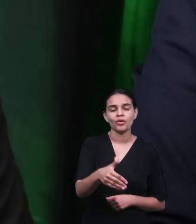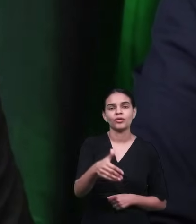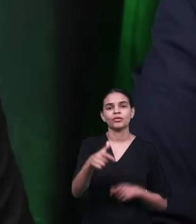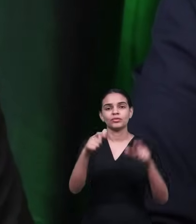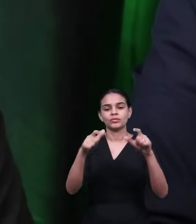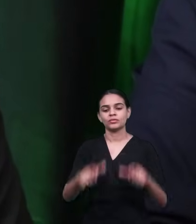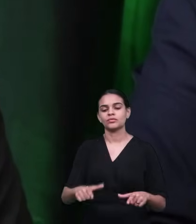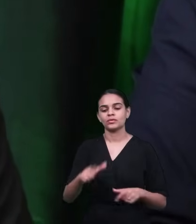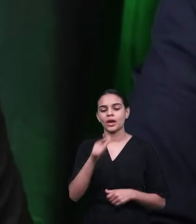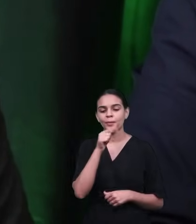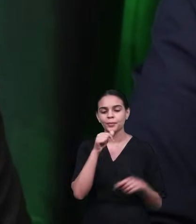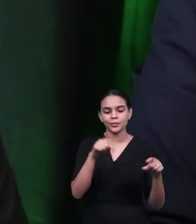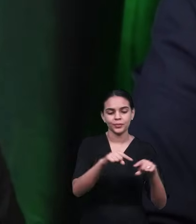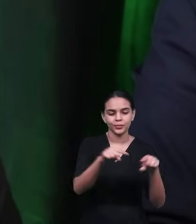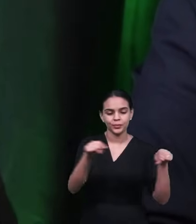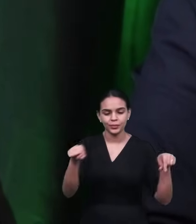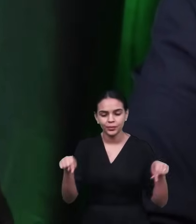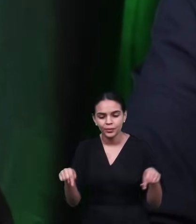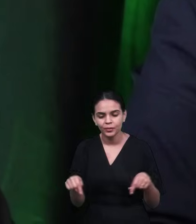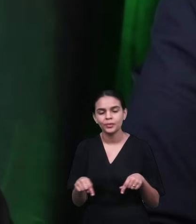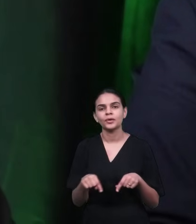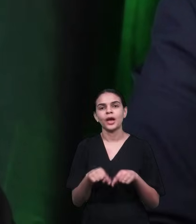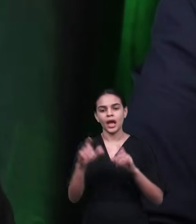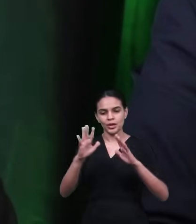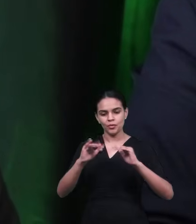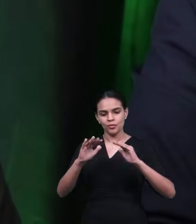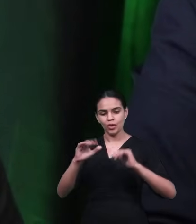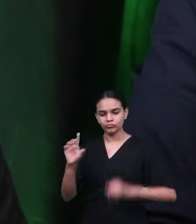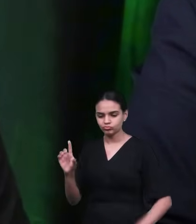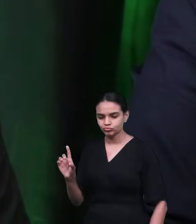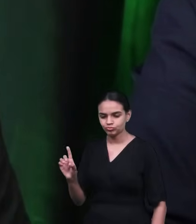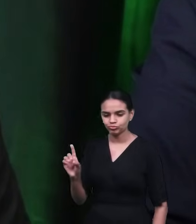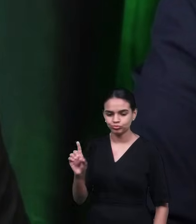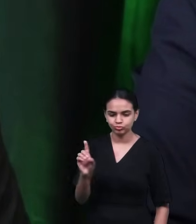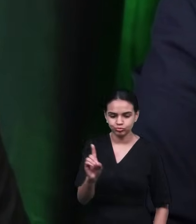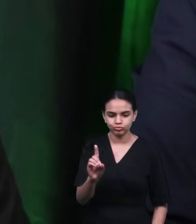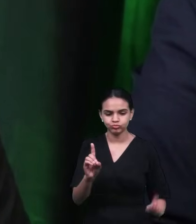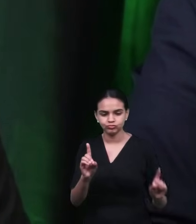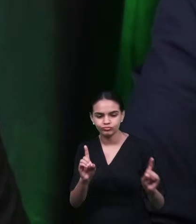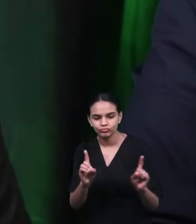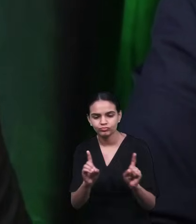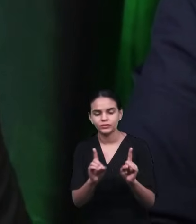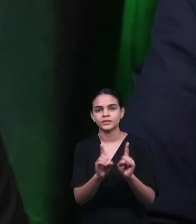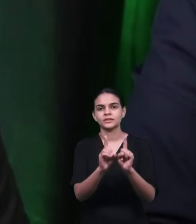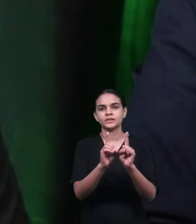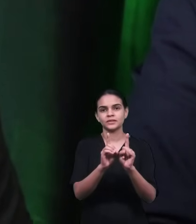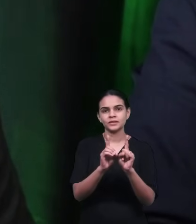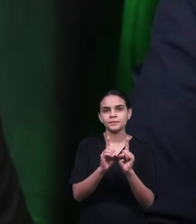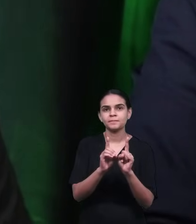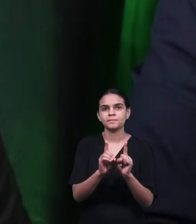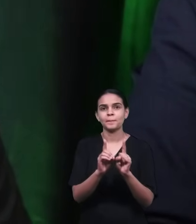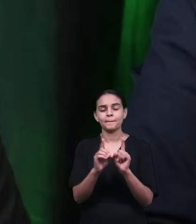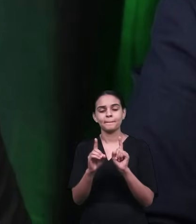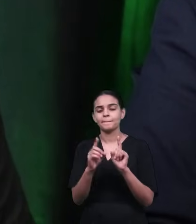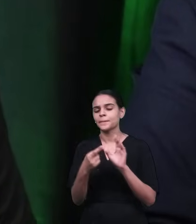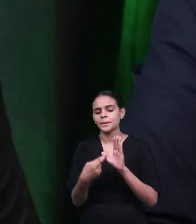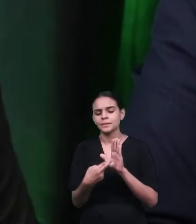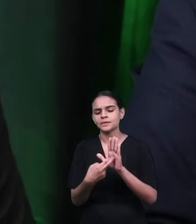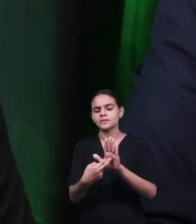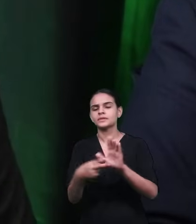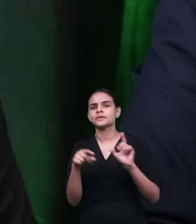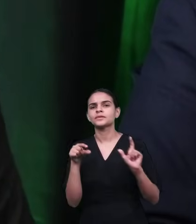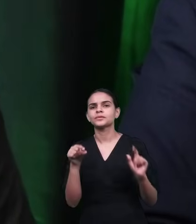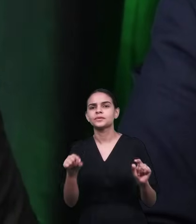diz o anjo, né, como o pastor Tiago disse, ali figurando o Senhor, se revelando a ela, isso representa o